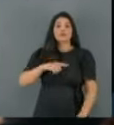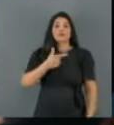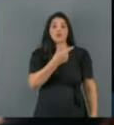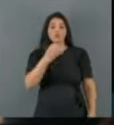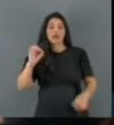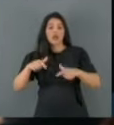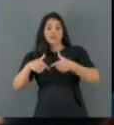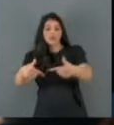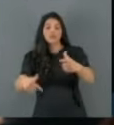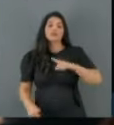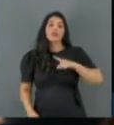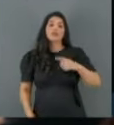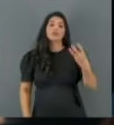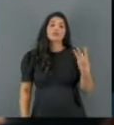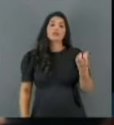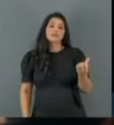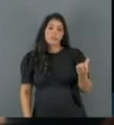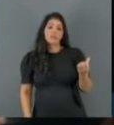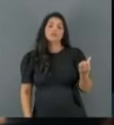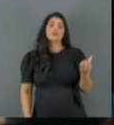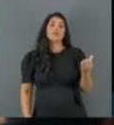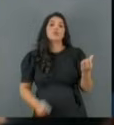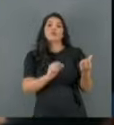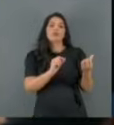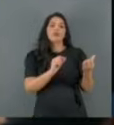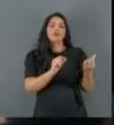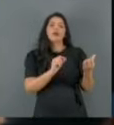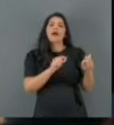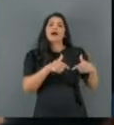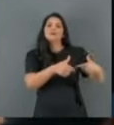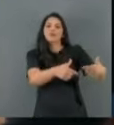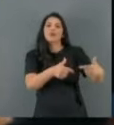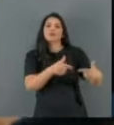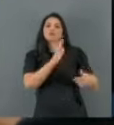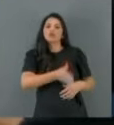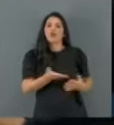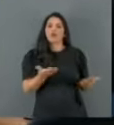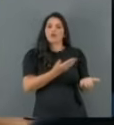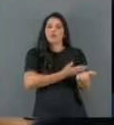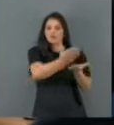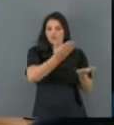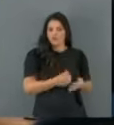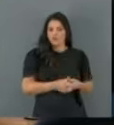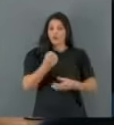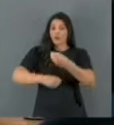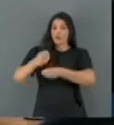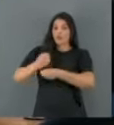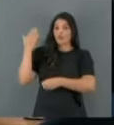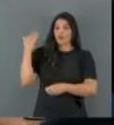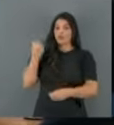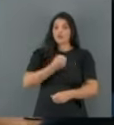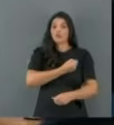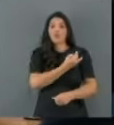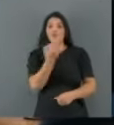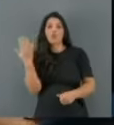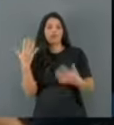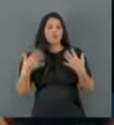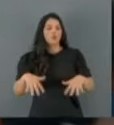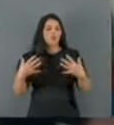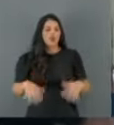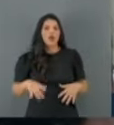ações, temos 36 ficos em andamento. Nós, só no ano passado, para ter uma ideia dos números estratosféricos,